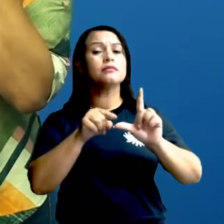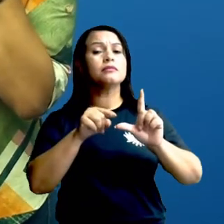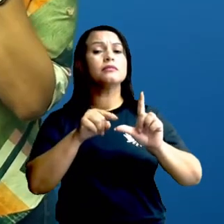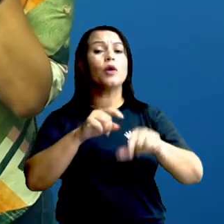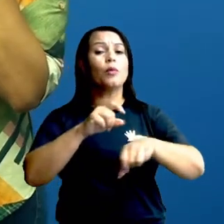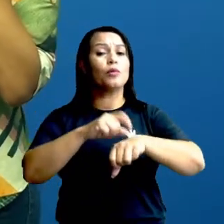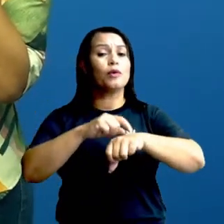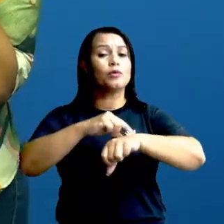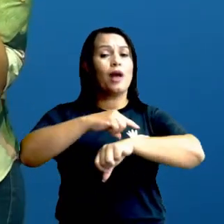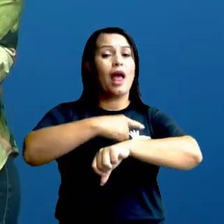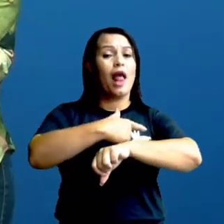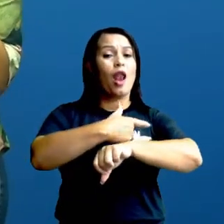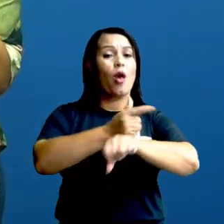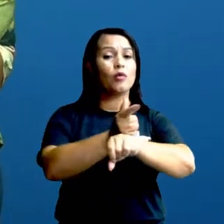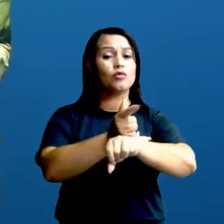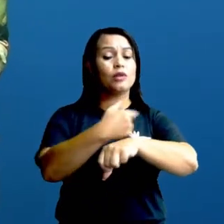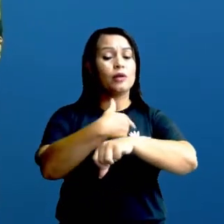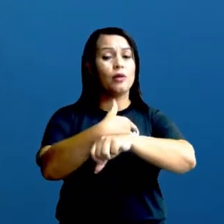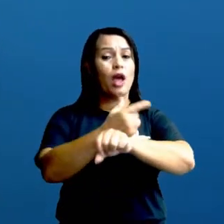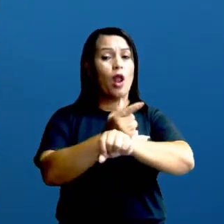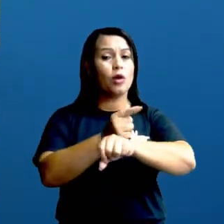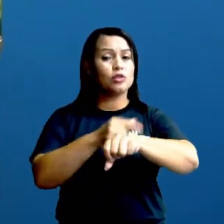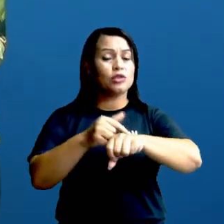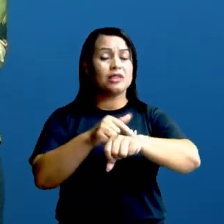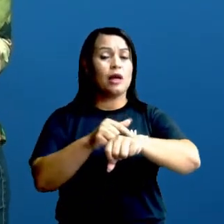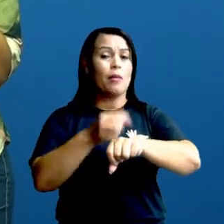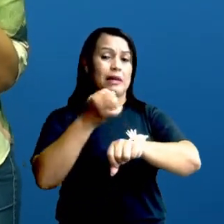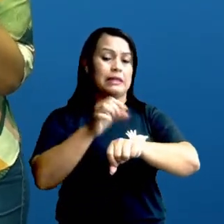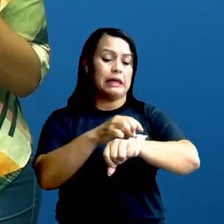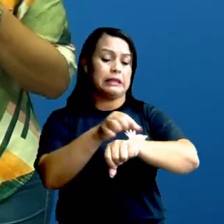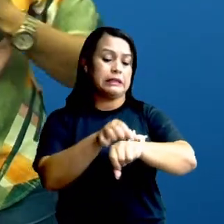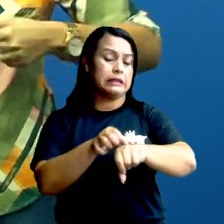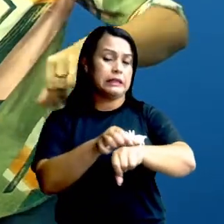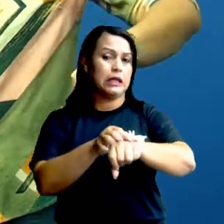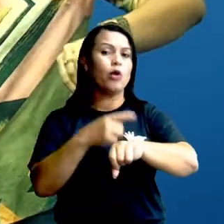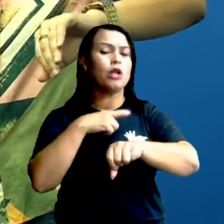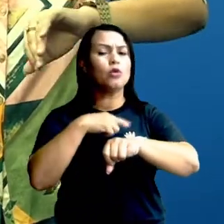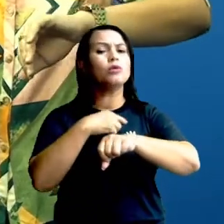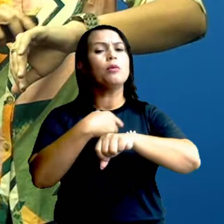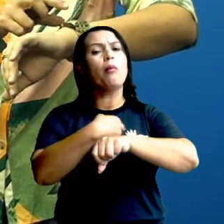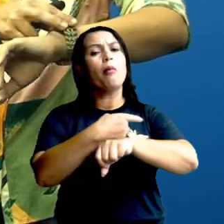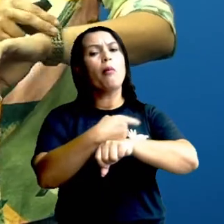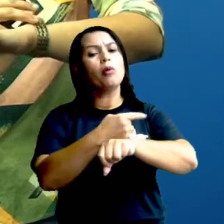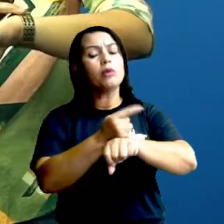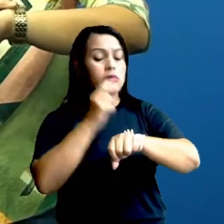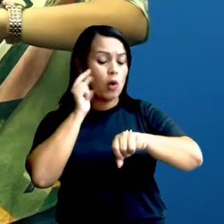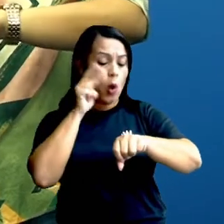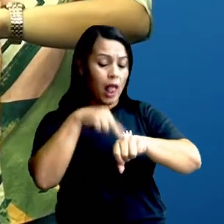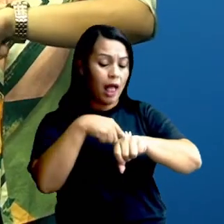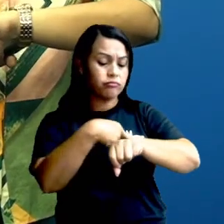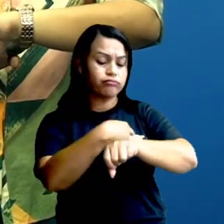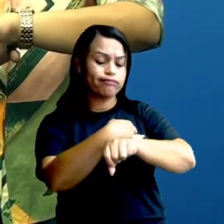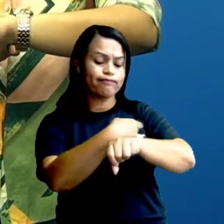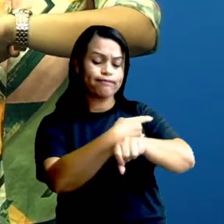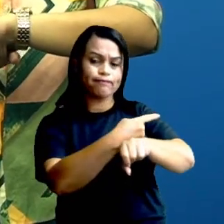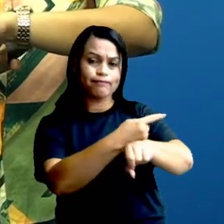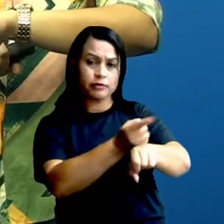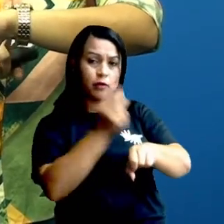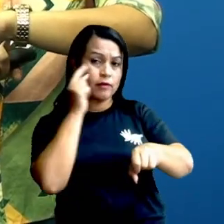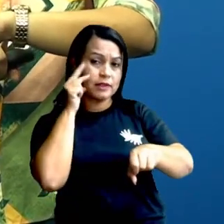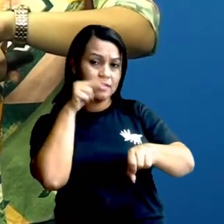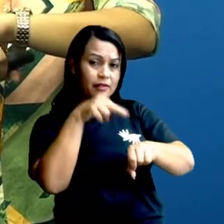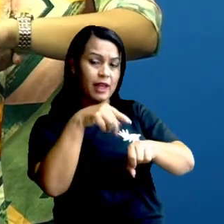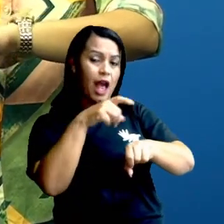relógio tá então sem ser relógio digital tá mas esses nossos relógios de ponteiro então Toda vez que você olhar para o relógio e